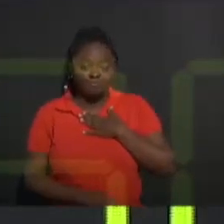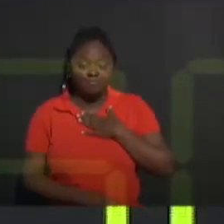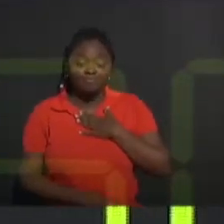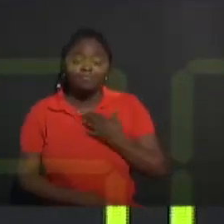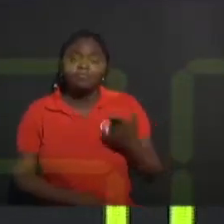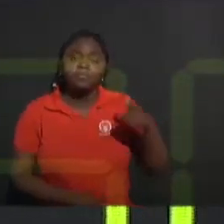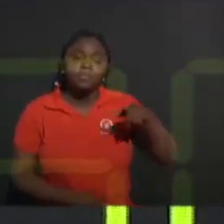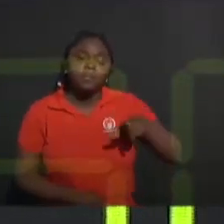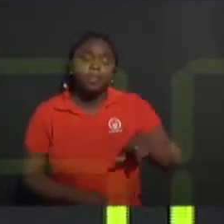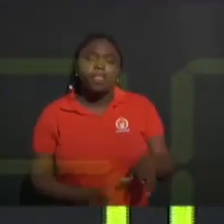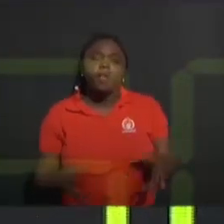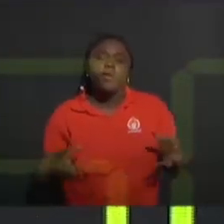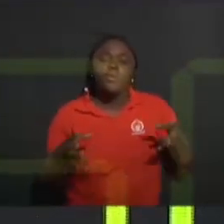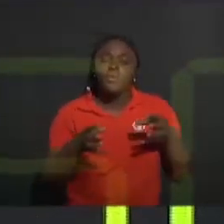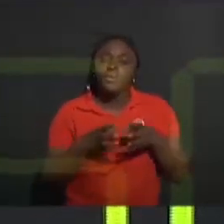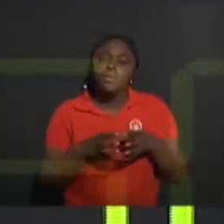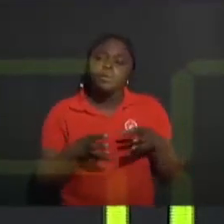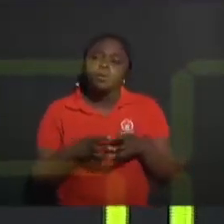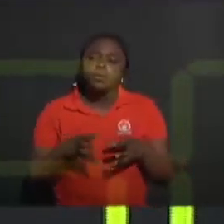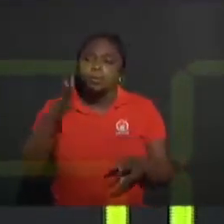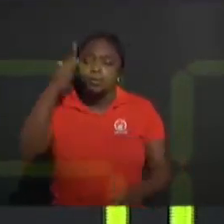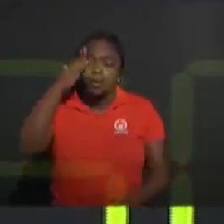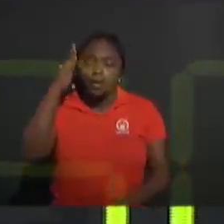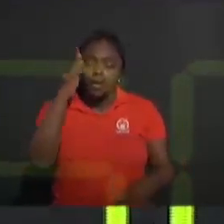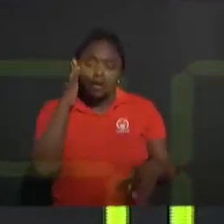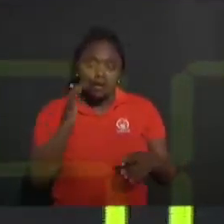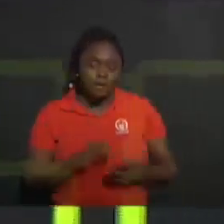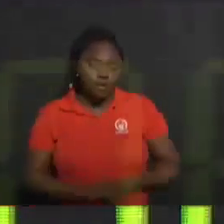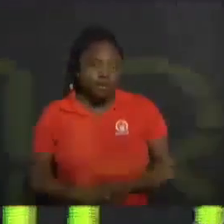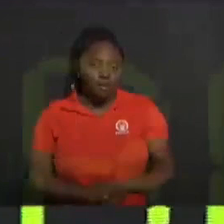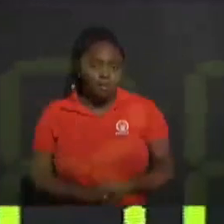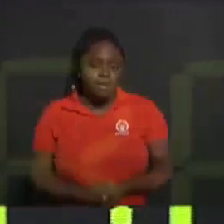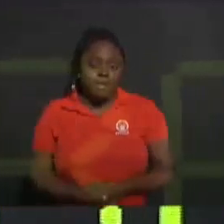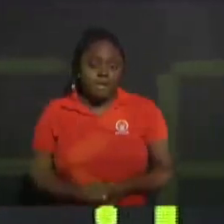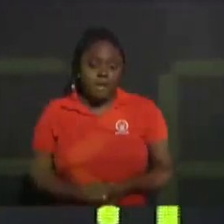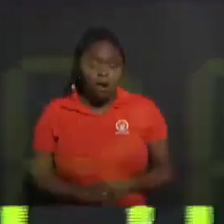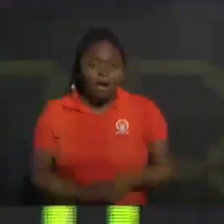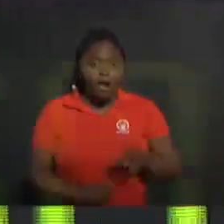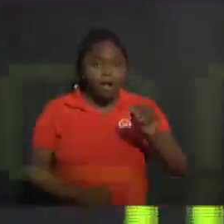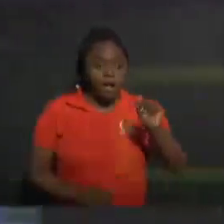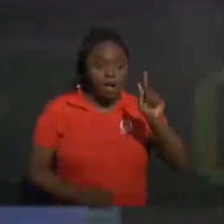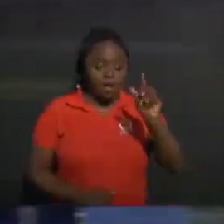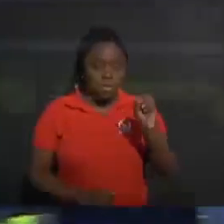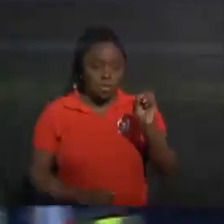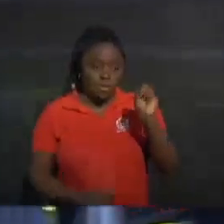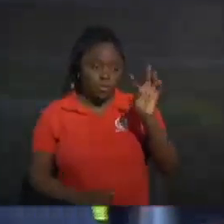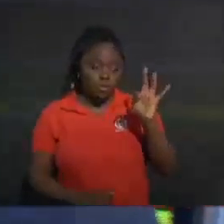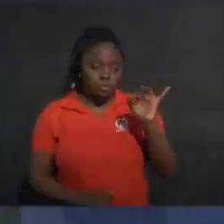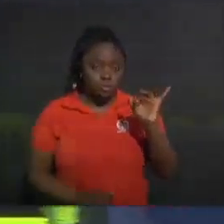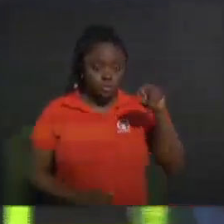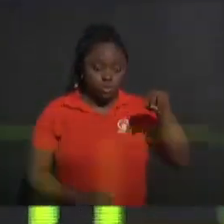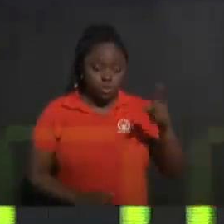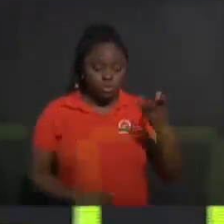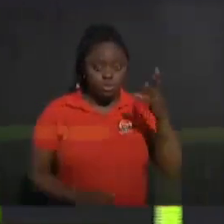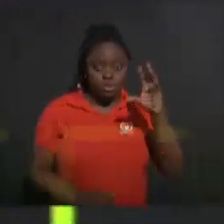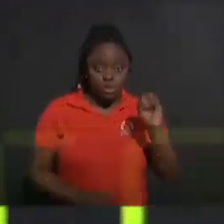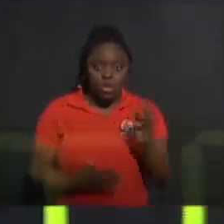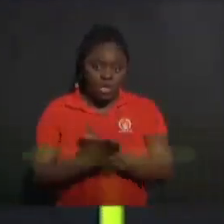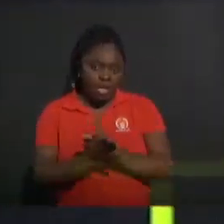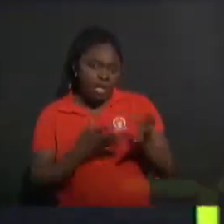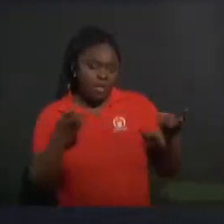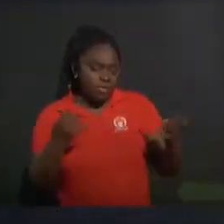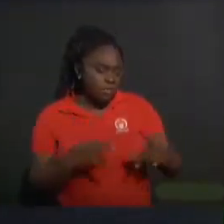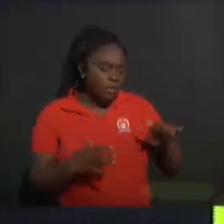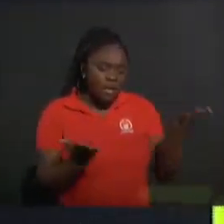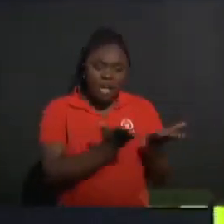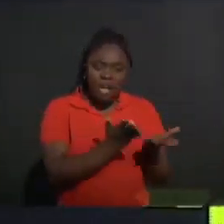Outro grupo que achava que Jesus era Agostinho de Hipona. Gente, quem não conhece Agostinho, estude. Tem cristãos que dizem que ele foi o maior cristão de todos os